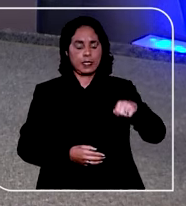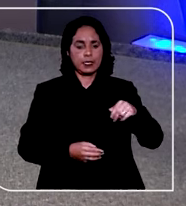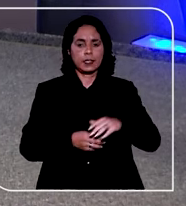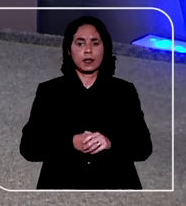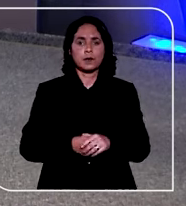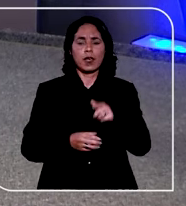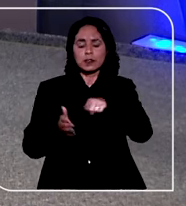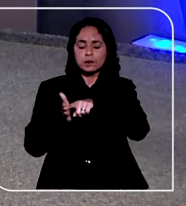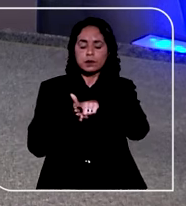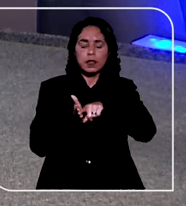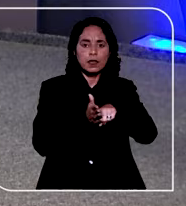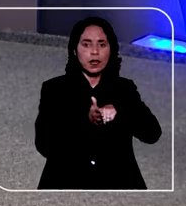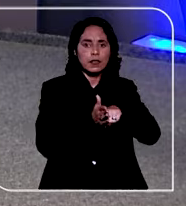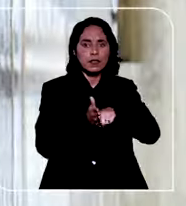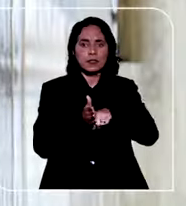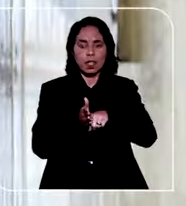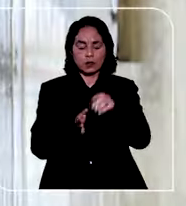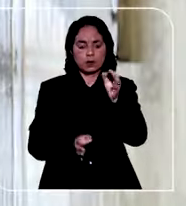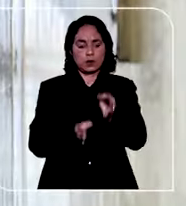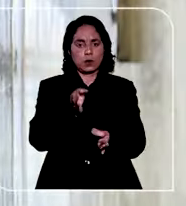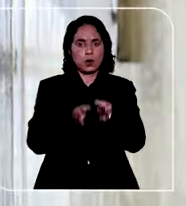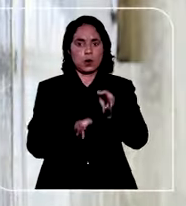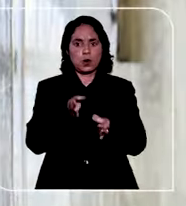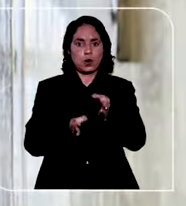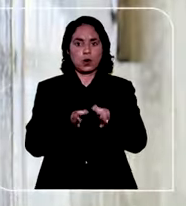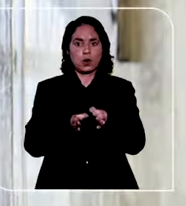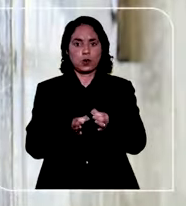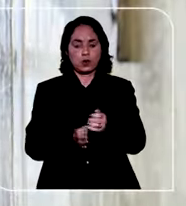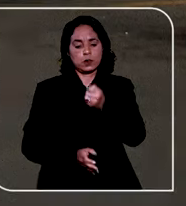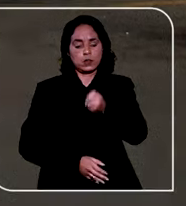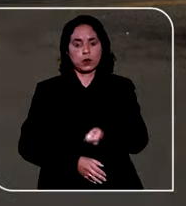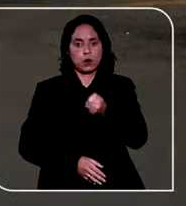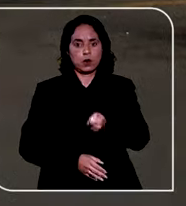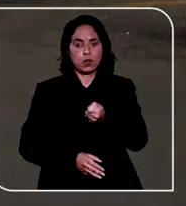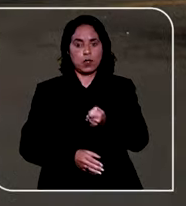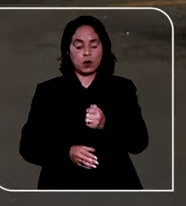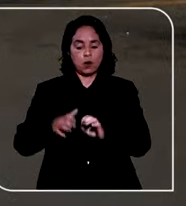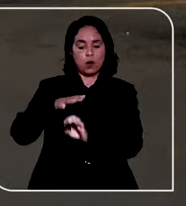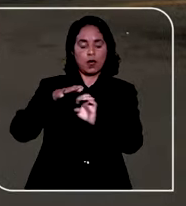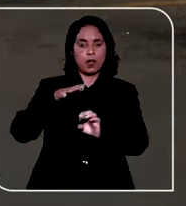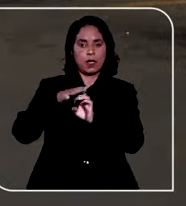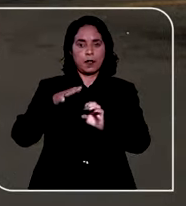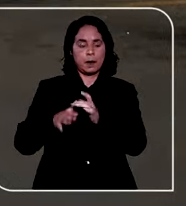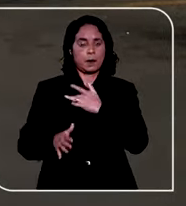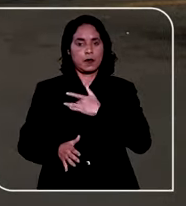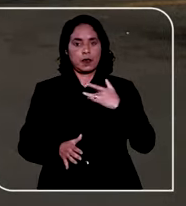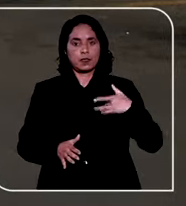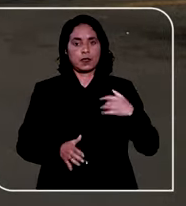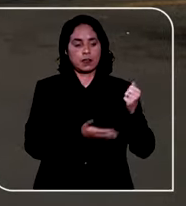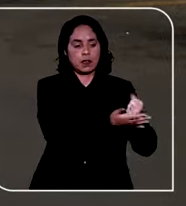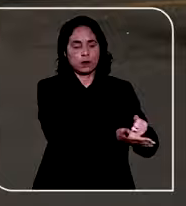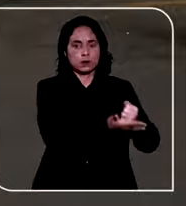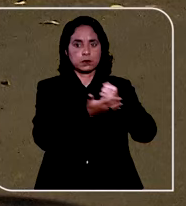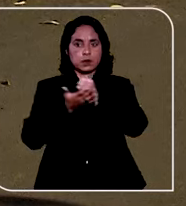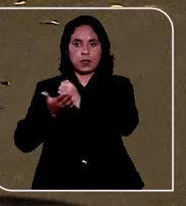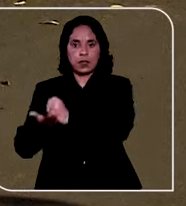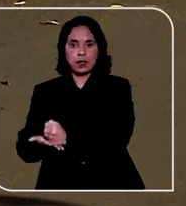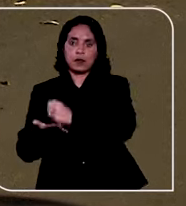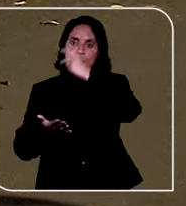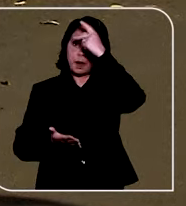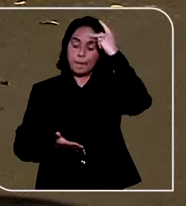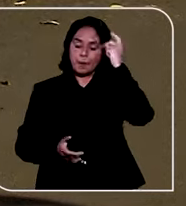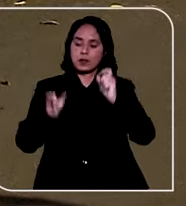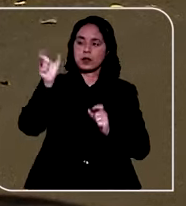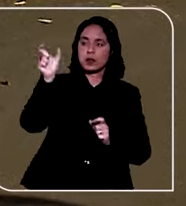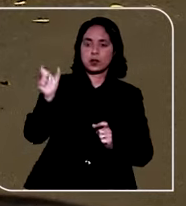no caso analisado o juízo de primeira instância condenou a operadora de saúde a fornecer transporte a um beneficiário